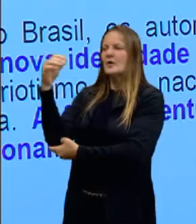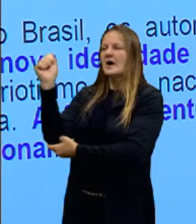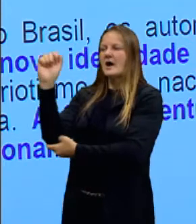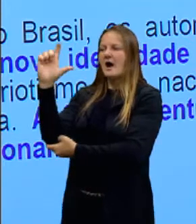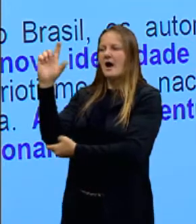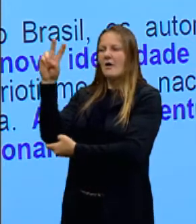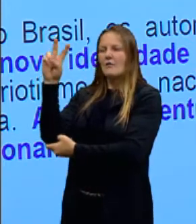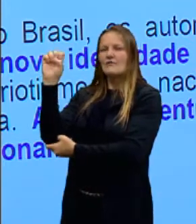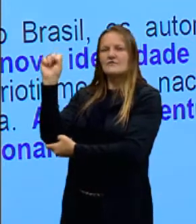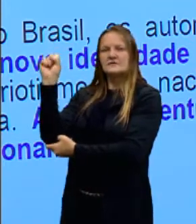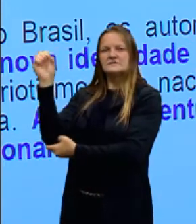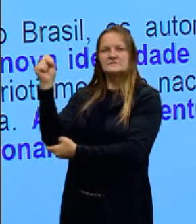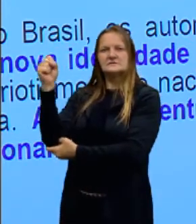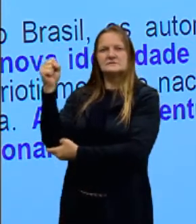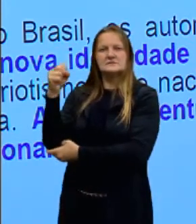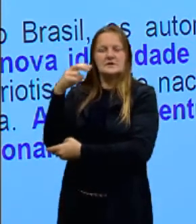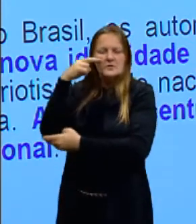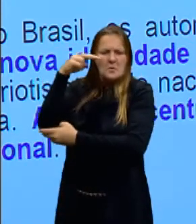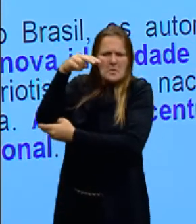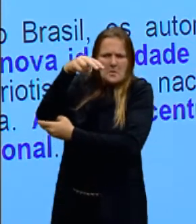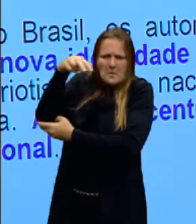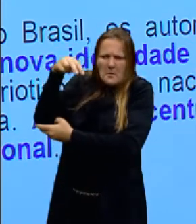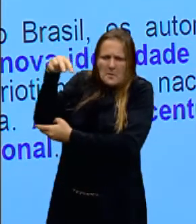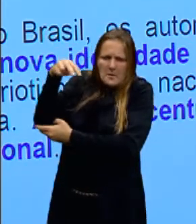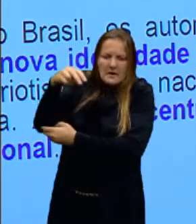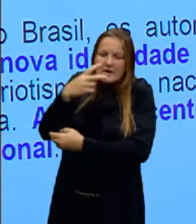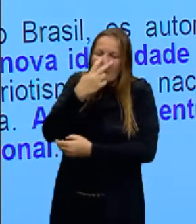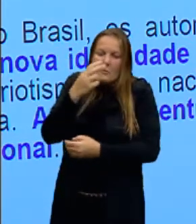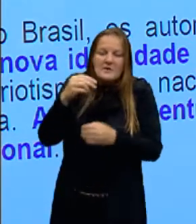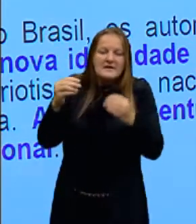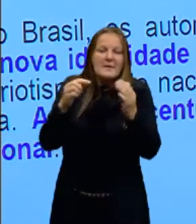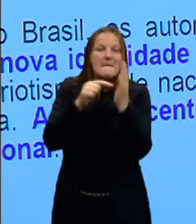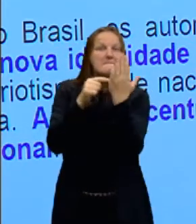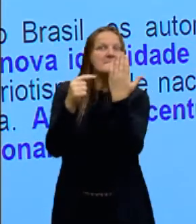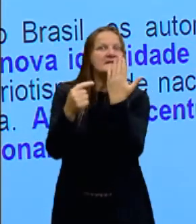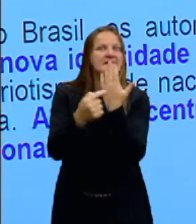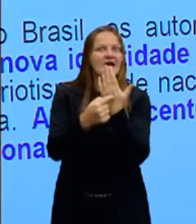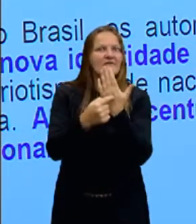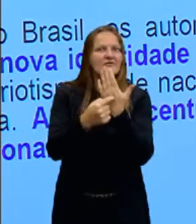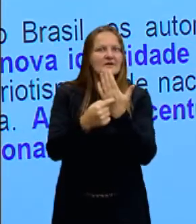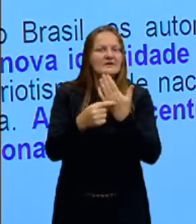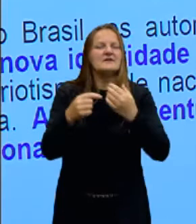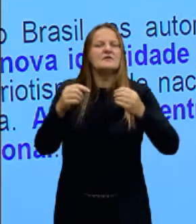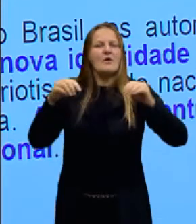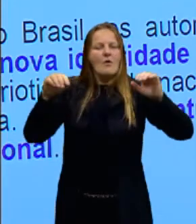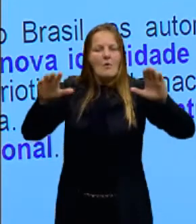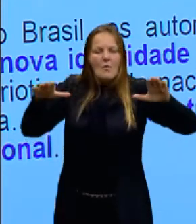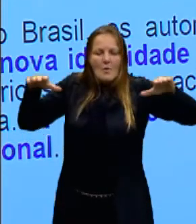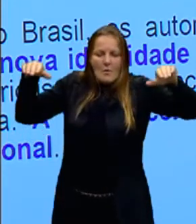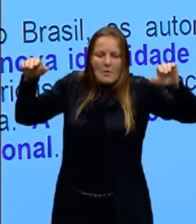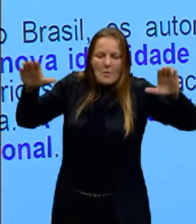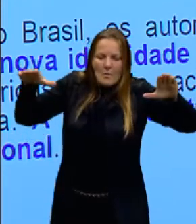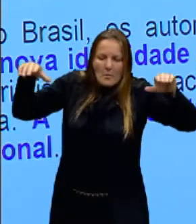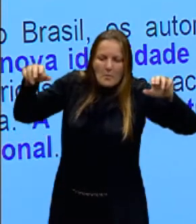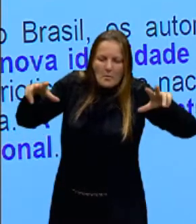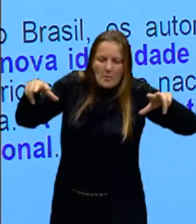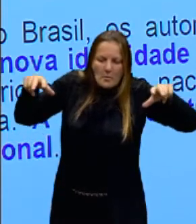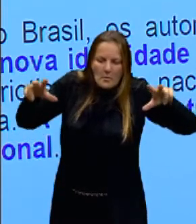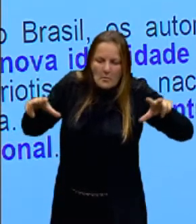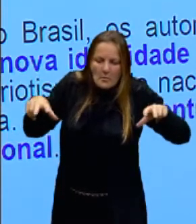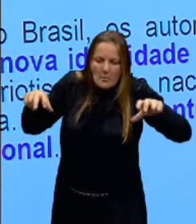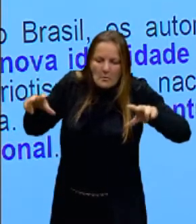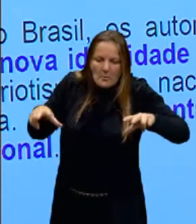cima essa paisagem o tráfico de escravos no Brasil as condições sub-humanas que os escravos